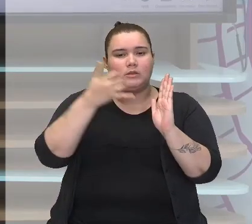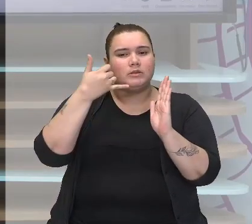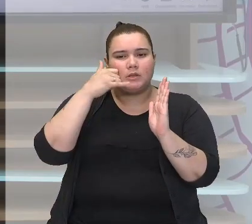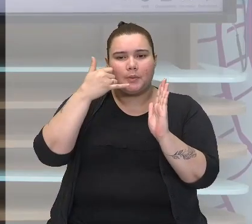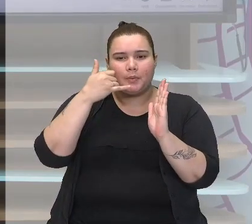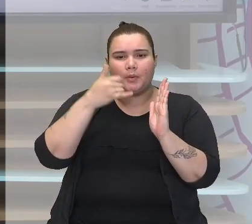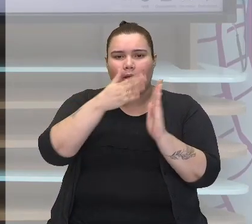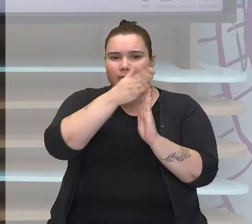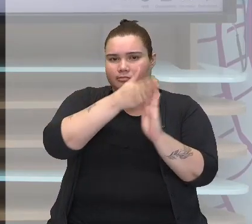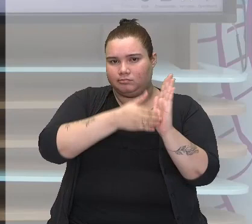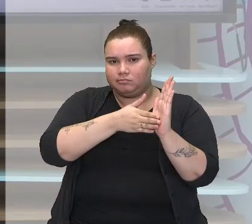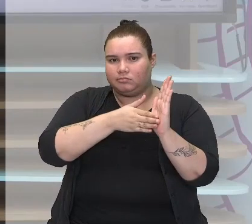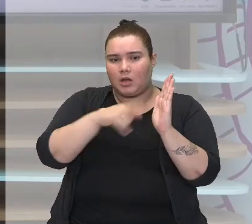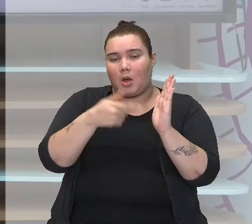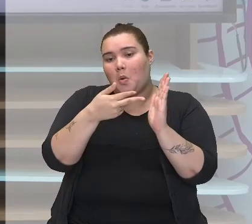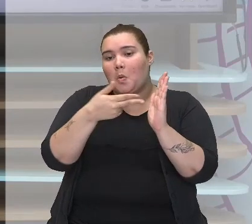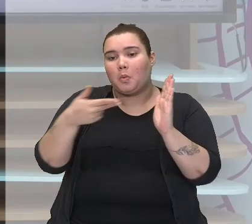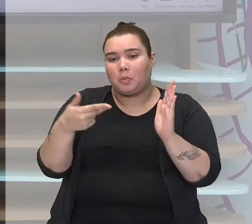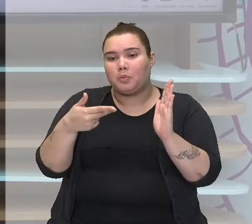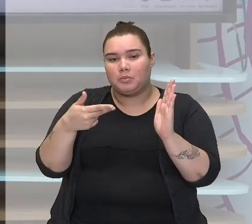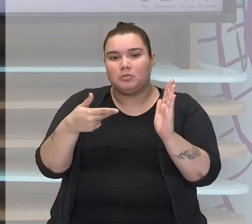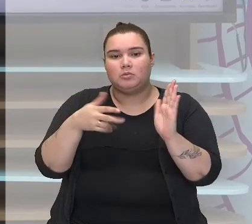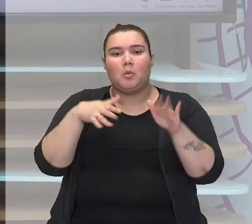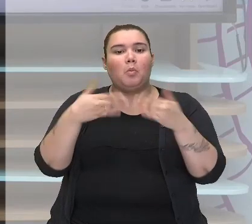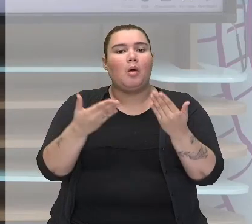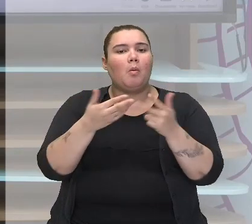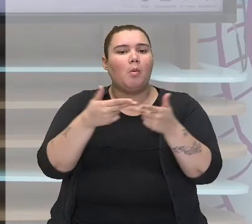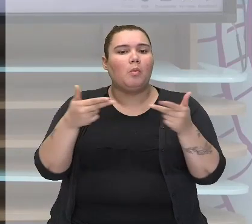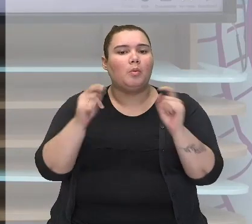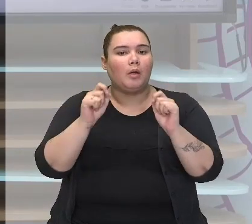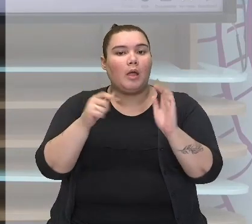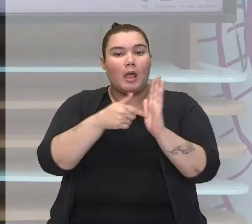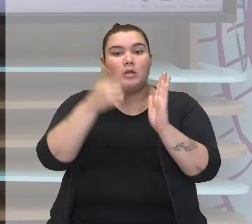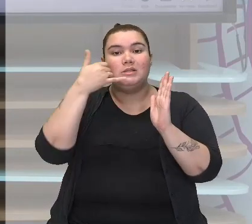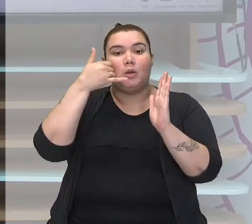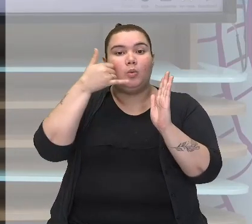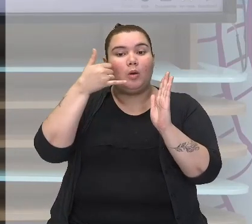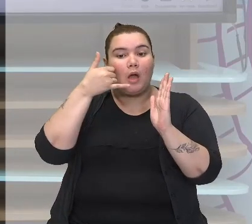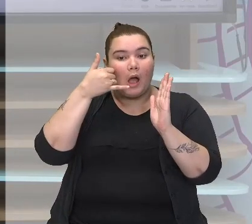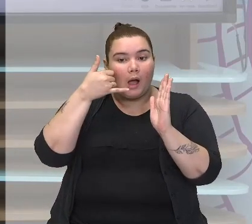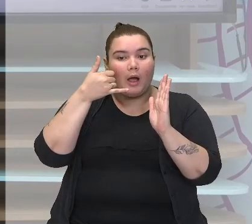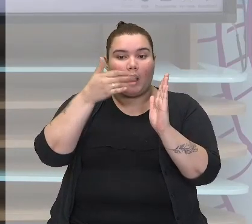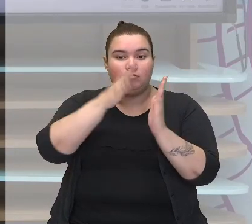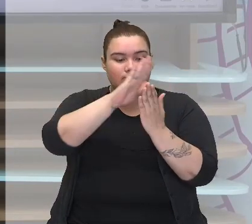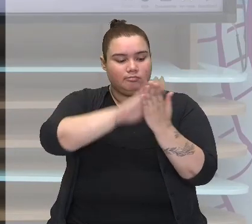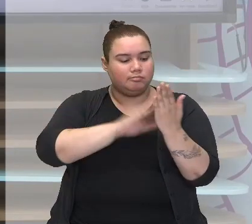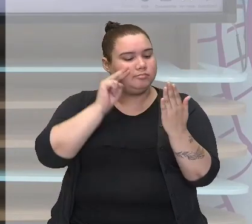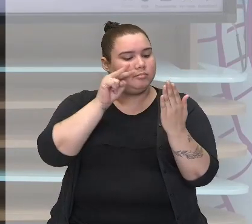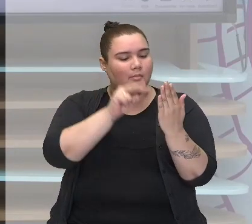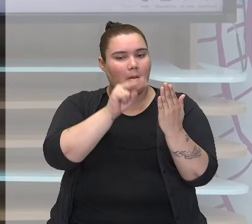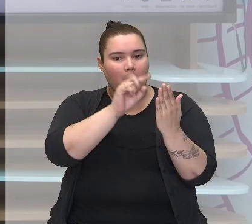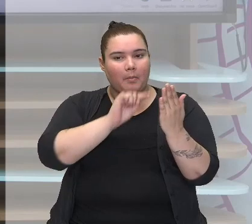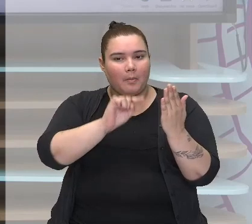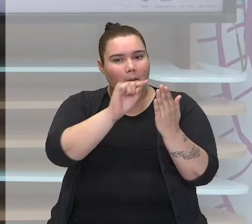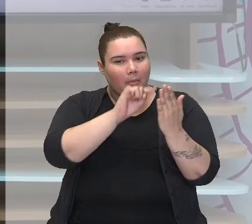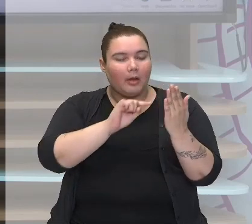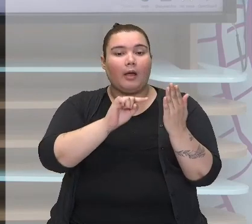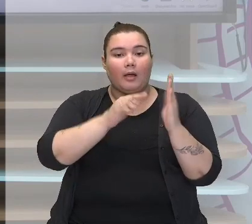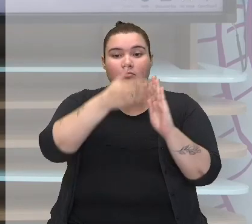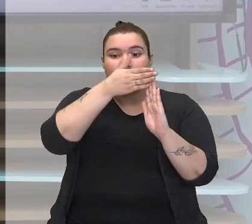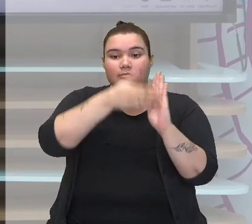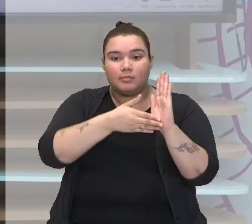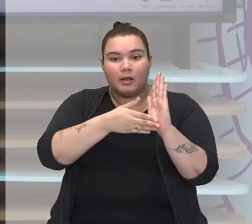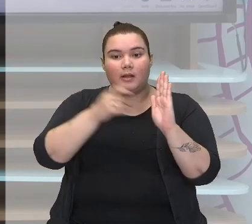uma coisa. Eu tinha uma coisa, qual era a coisa que eu tinha? A tela do celular. E agora eu mensurei, eu informei